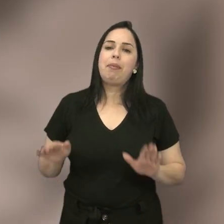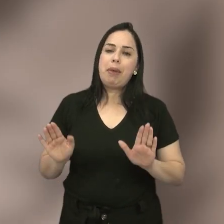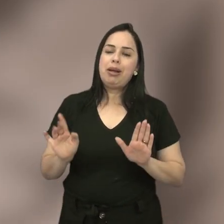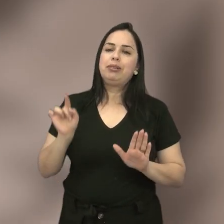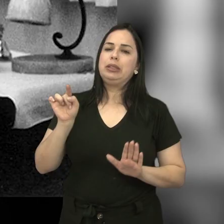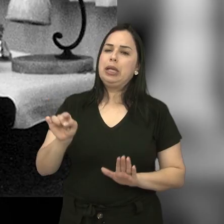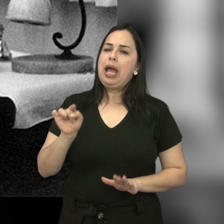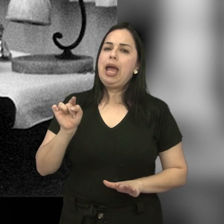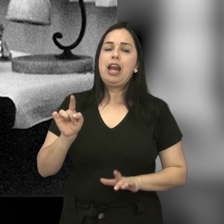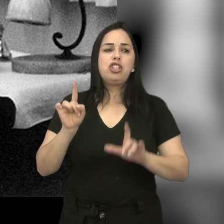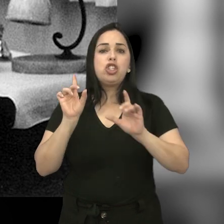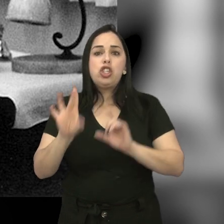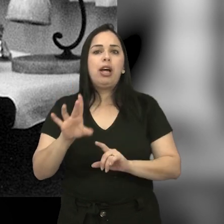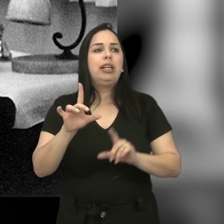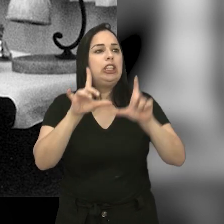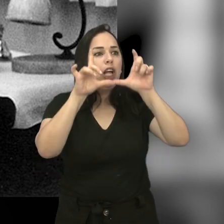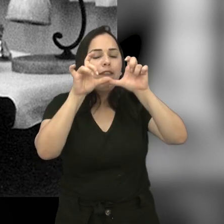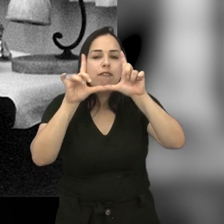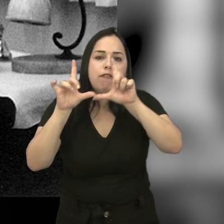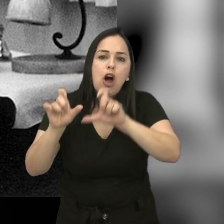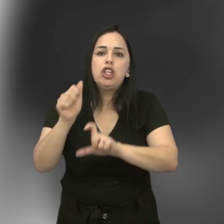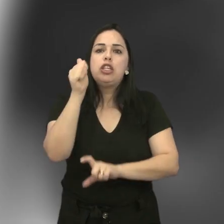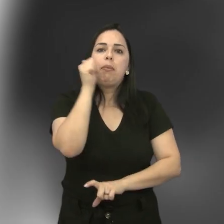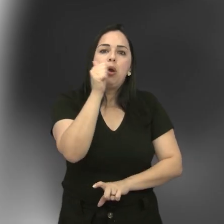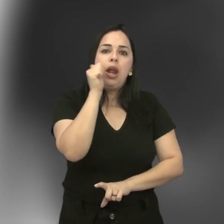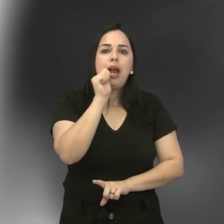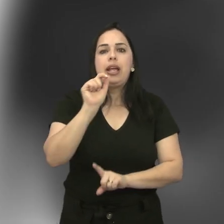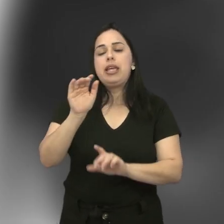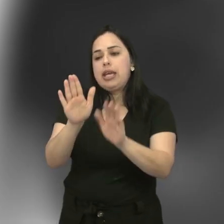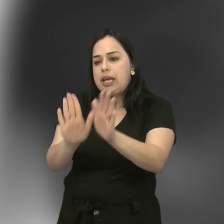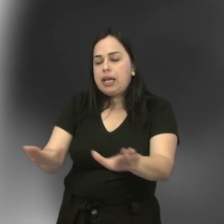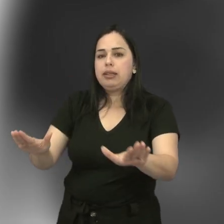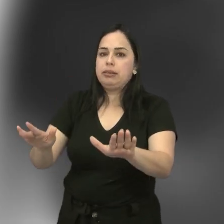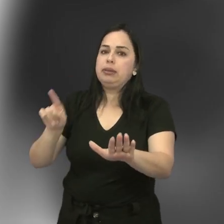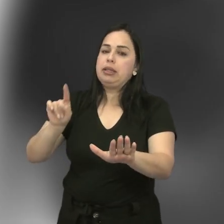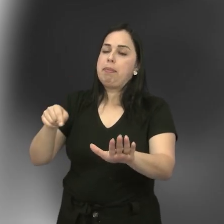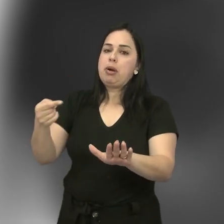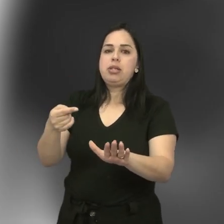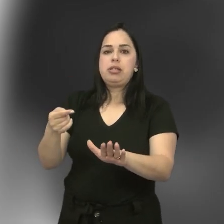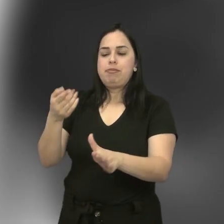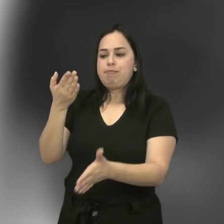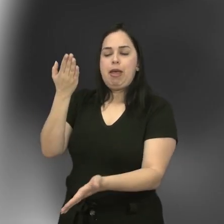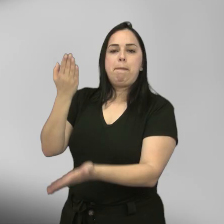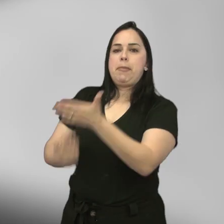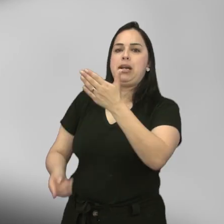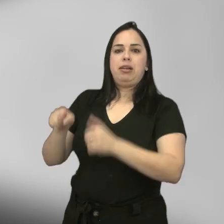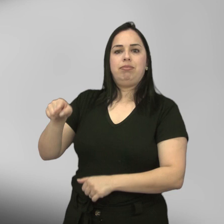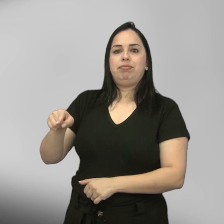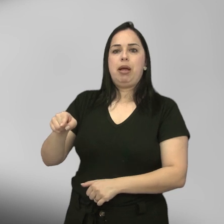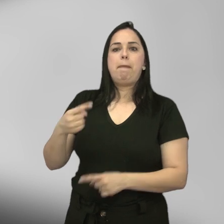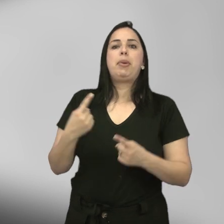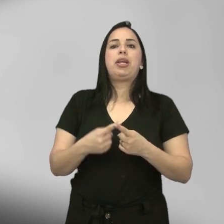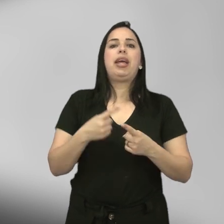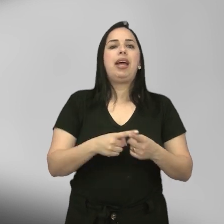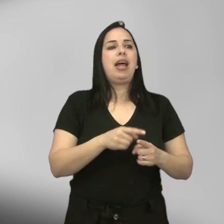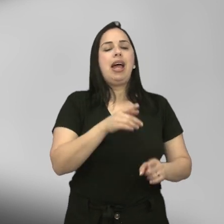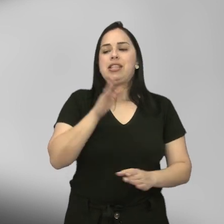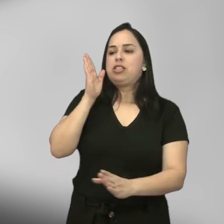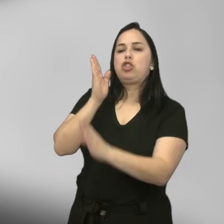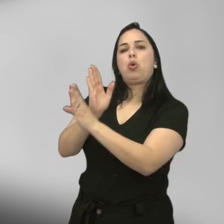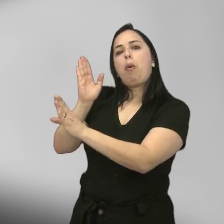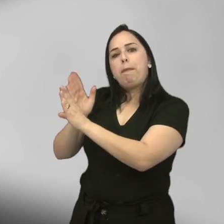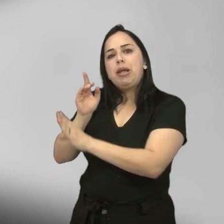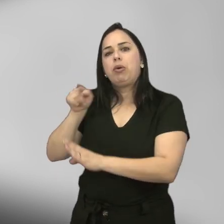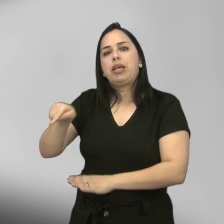e crianças. A artista perdeu seu estúdio quando descobriram que ela também fotografava cortesãs, que eram as mulheres que trabalhavam